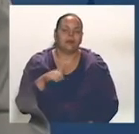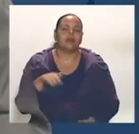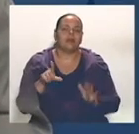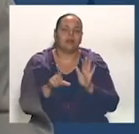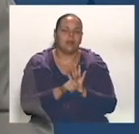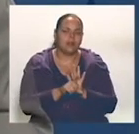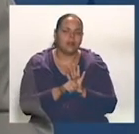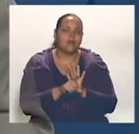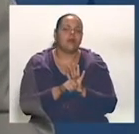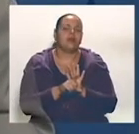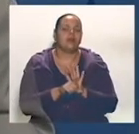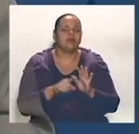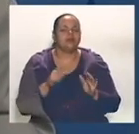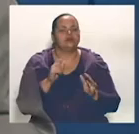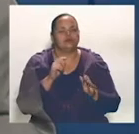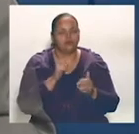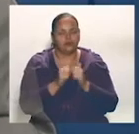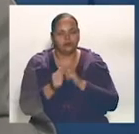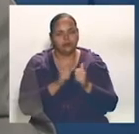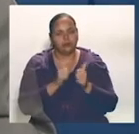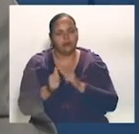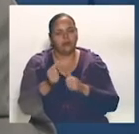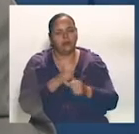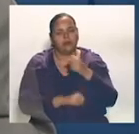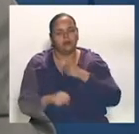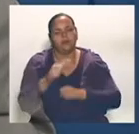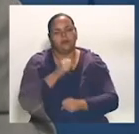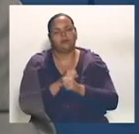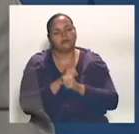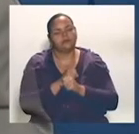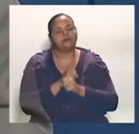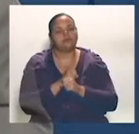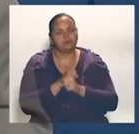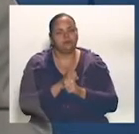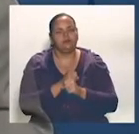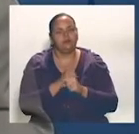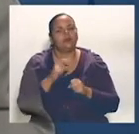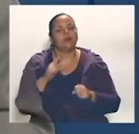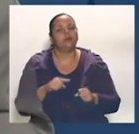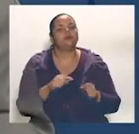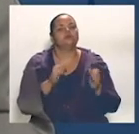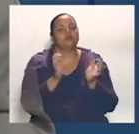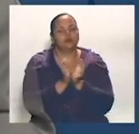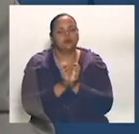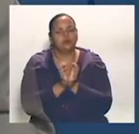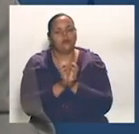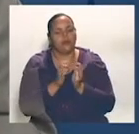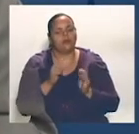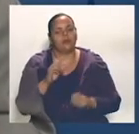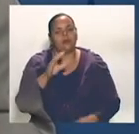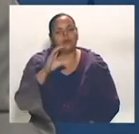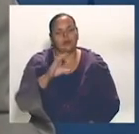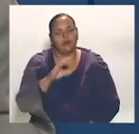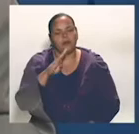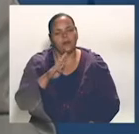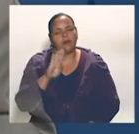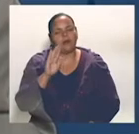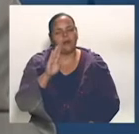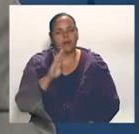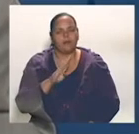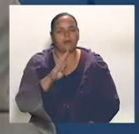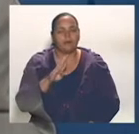lei de responsabilidade do futebol em vigor, desde o ano passado, os clubes, as federações e a CBF, elas tiveram que se